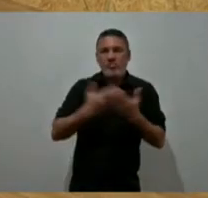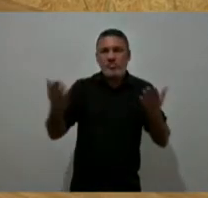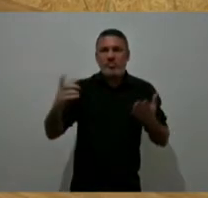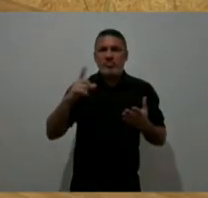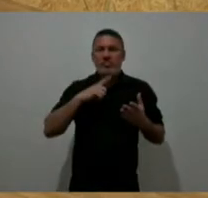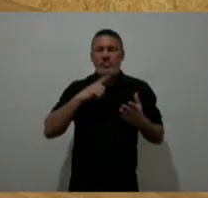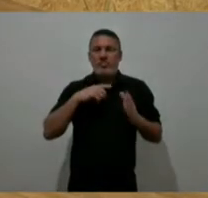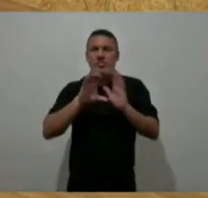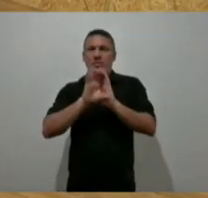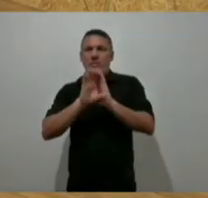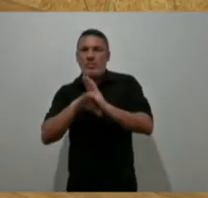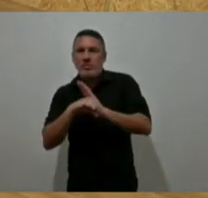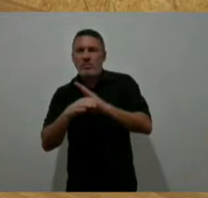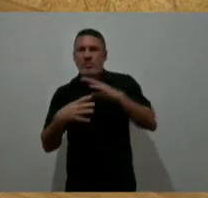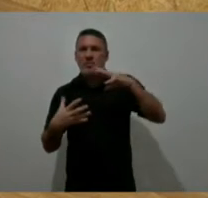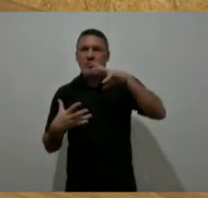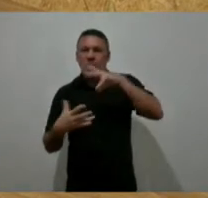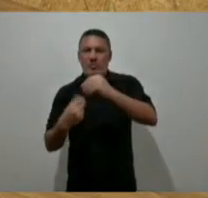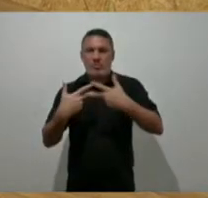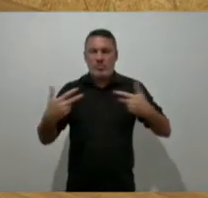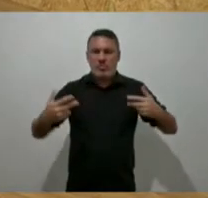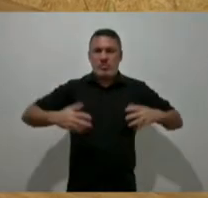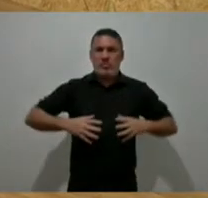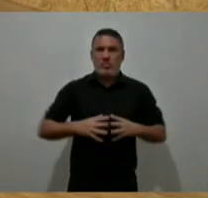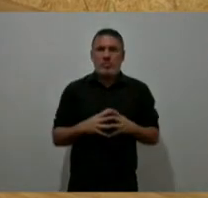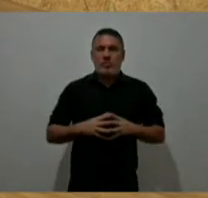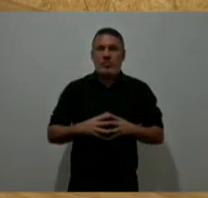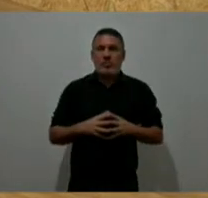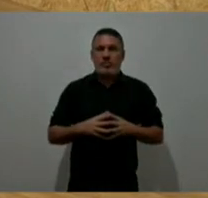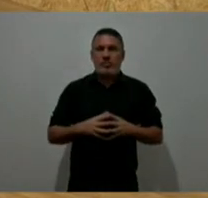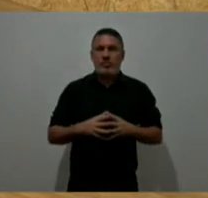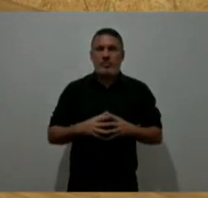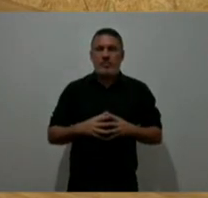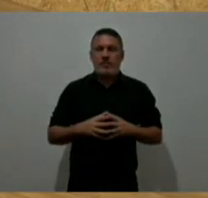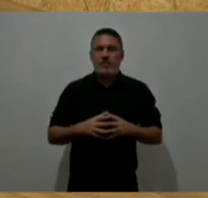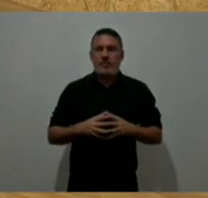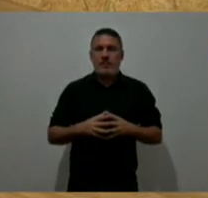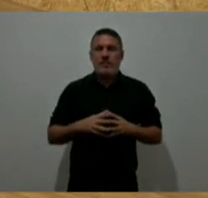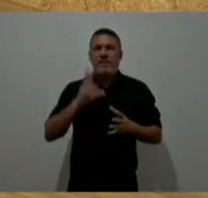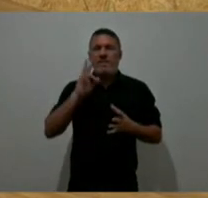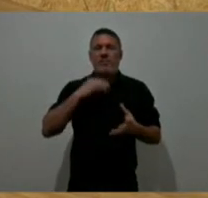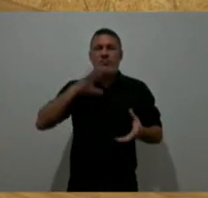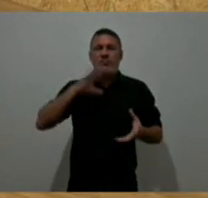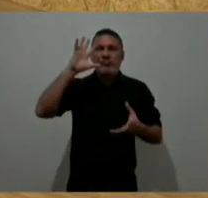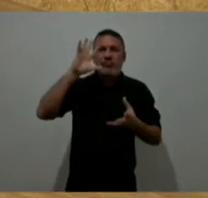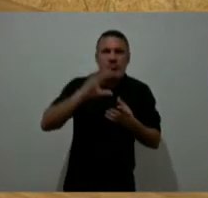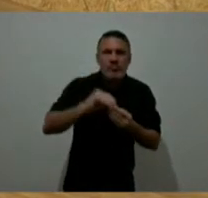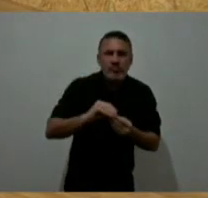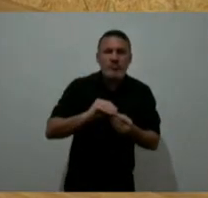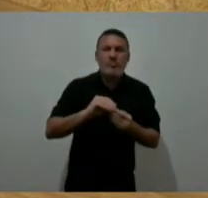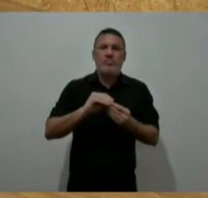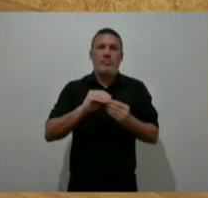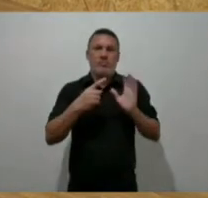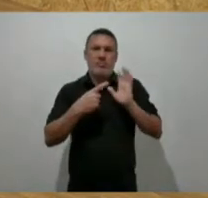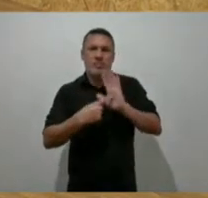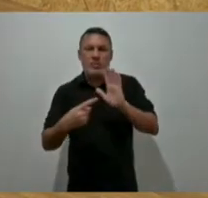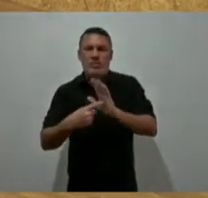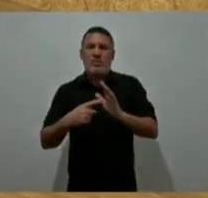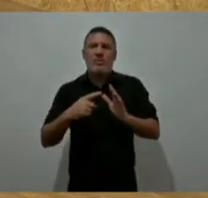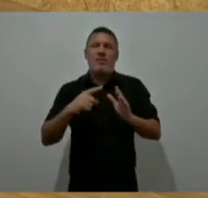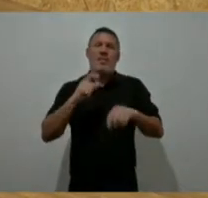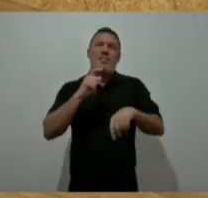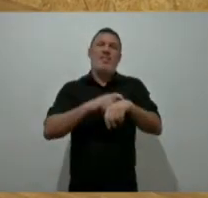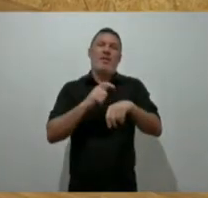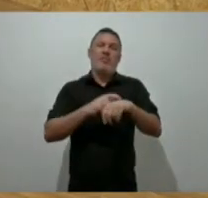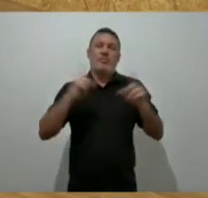desafios, e vou fazê-lo de uma forma mais breve possível para não roubar tempo, né,